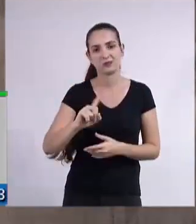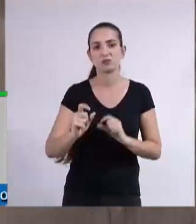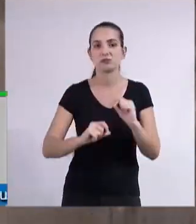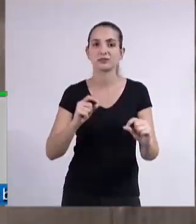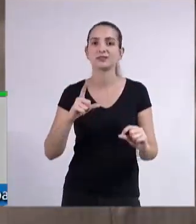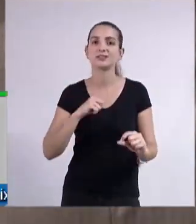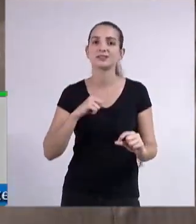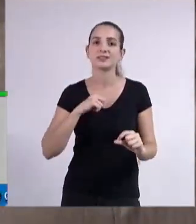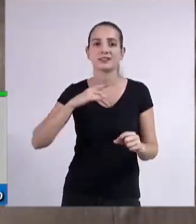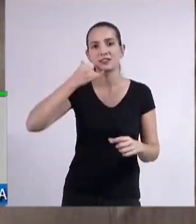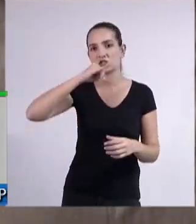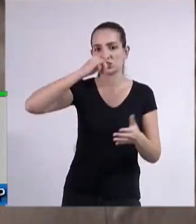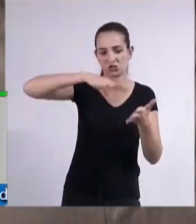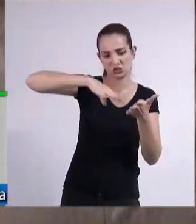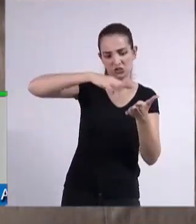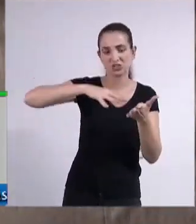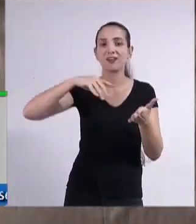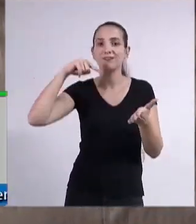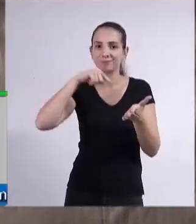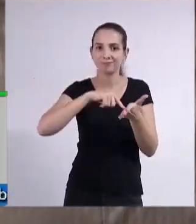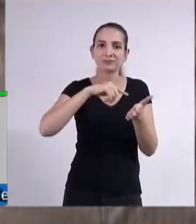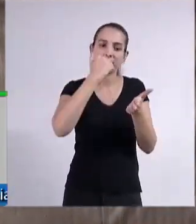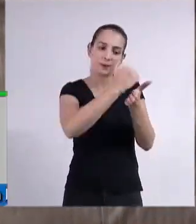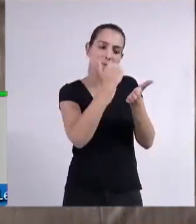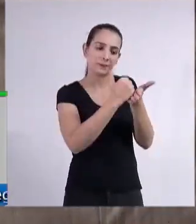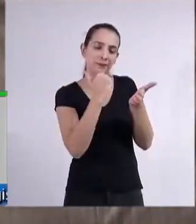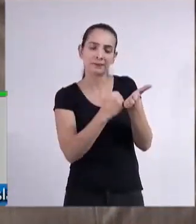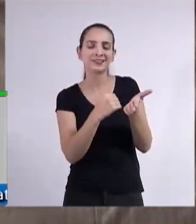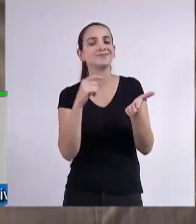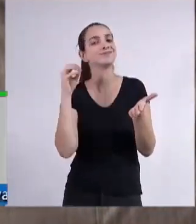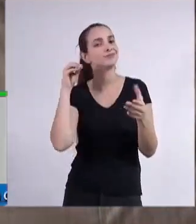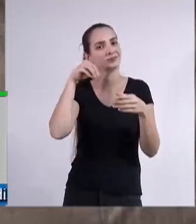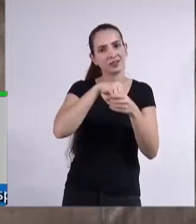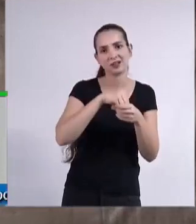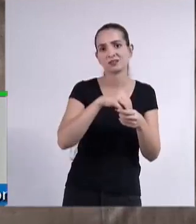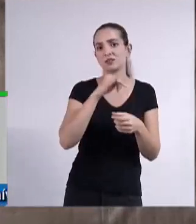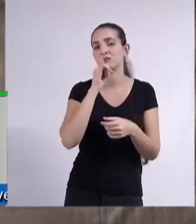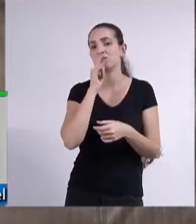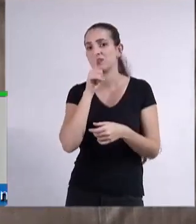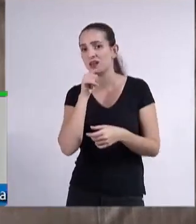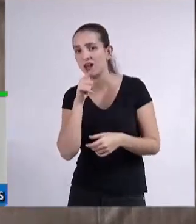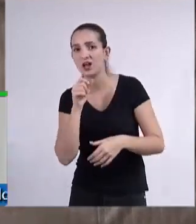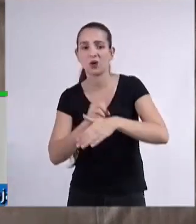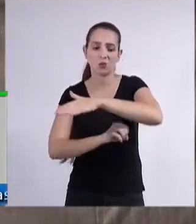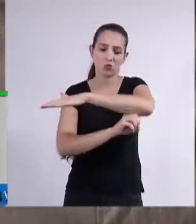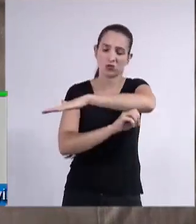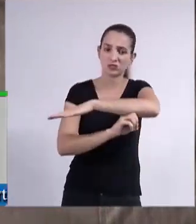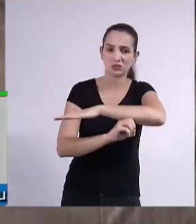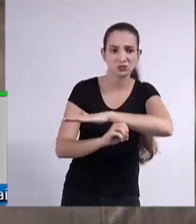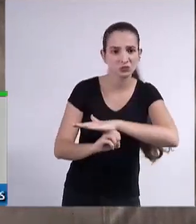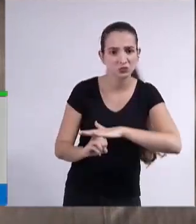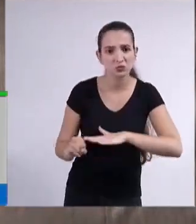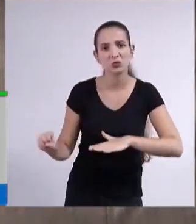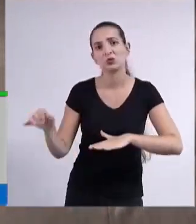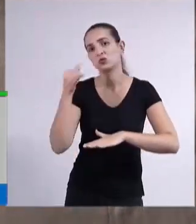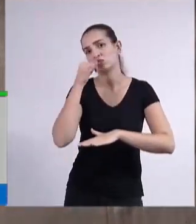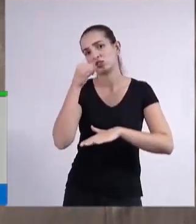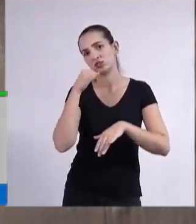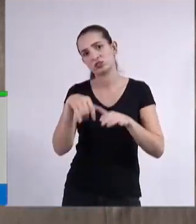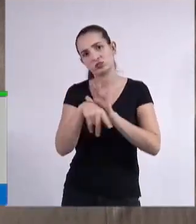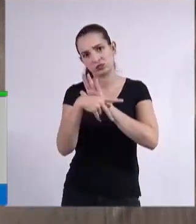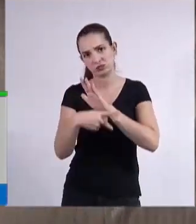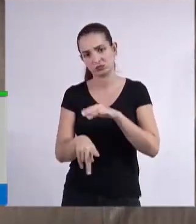ali, e que todos pagam. Água subsidiada, esgoto subsidiado, a energia